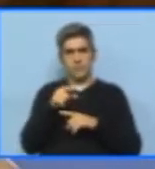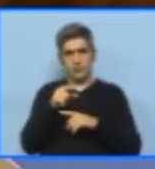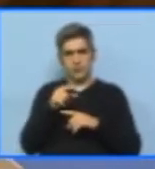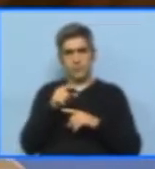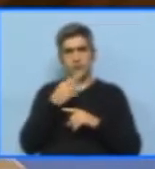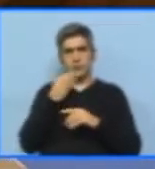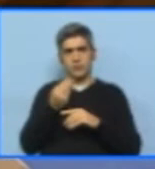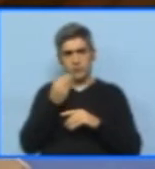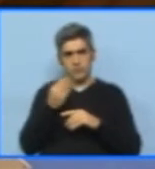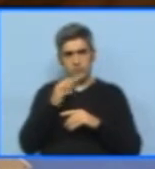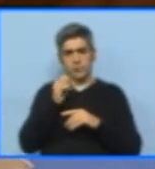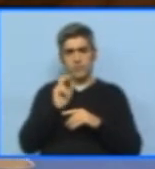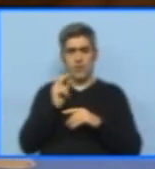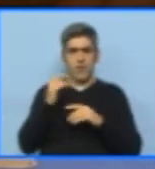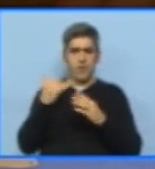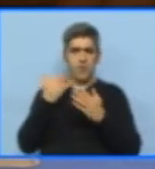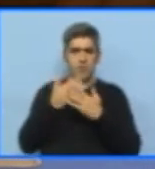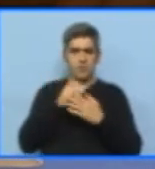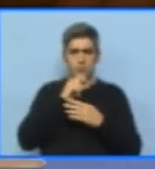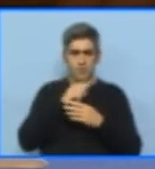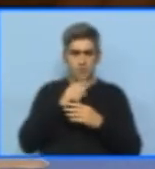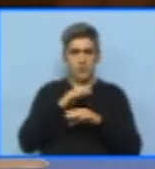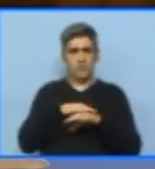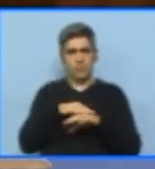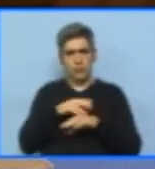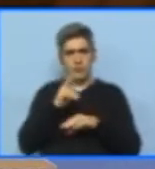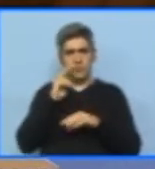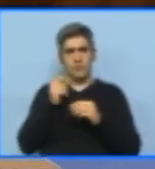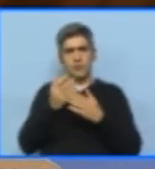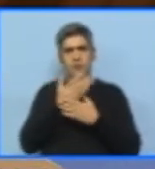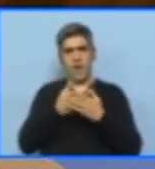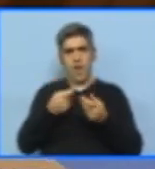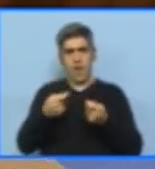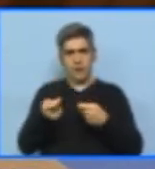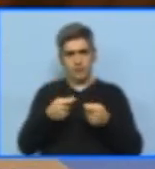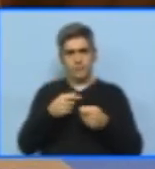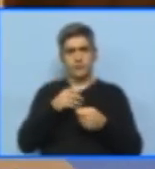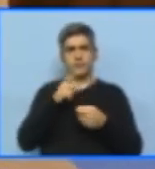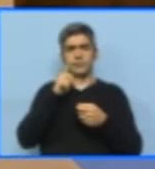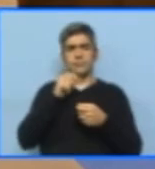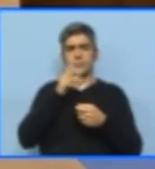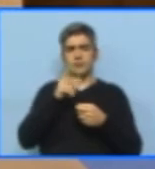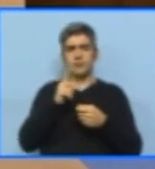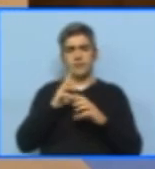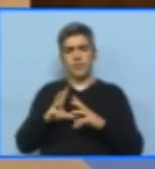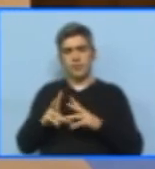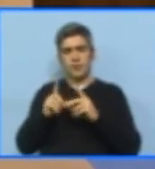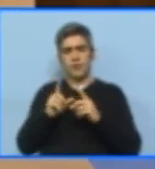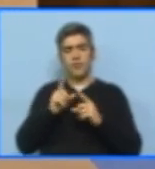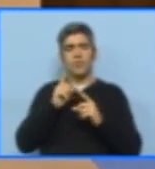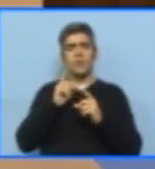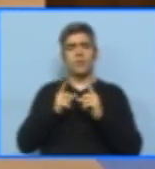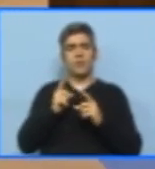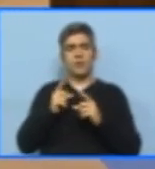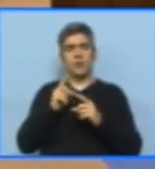a juventude que estes 80 anos nos permitem testemunhar no mercado. E quem diz isso diz também desenvolver aquilo que é